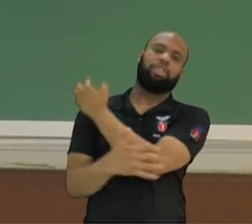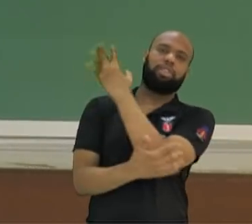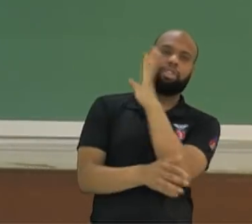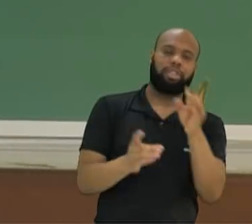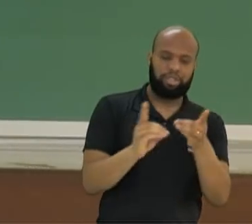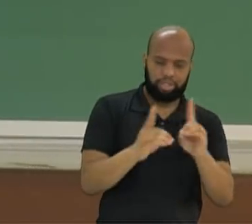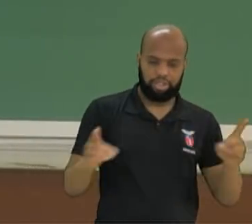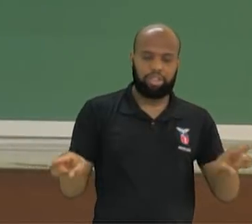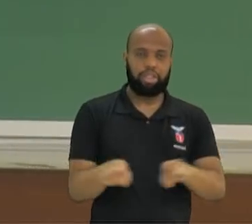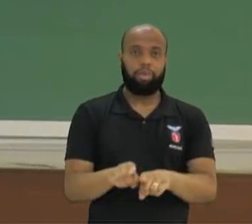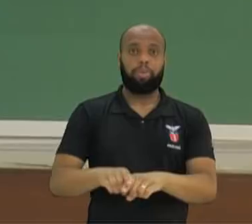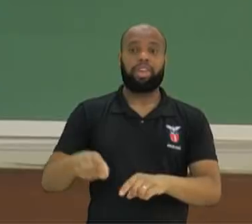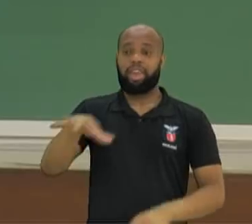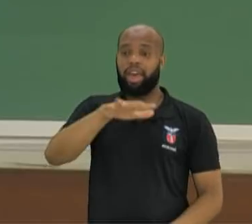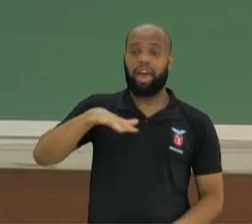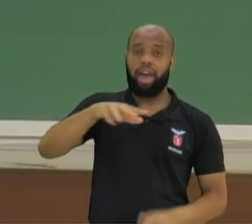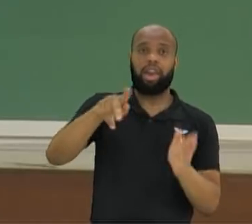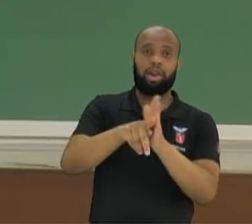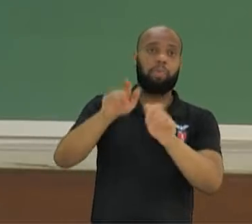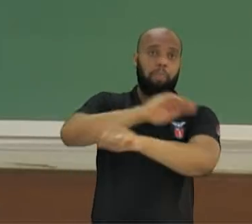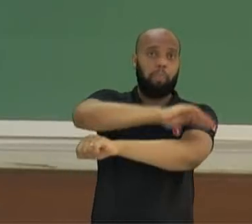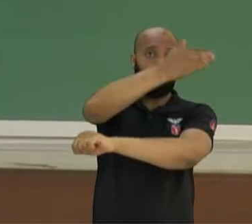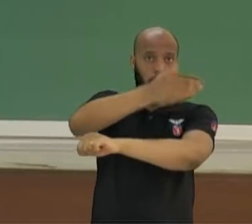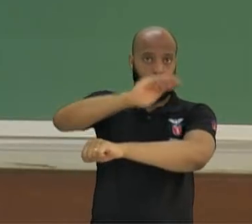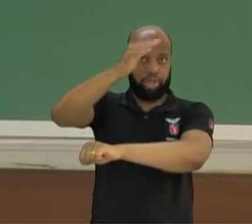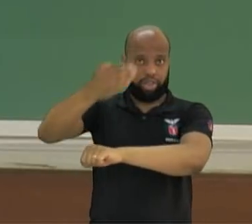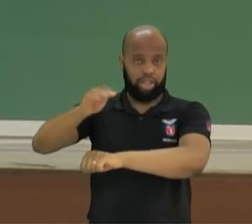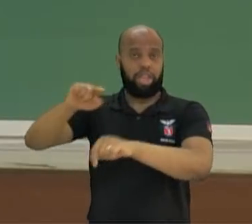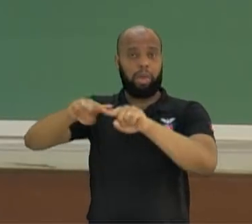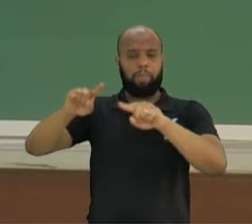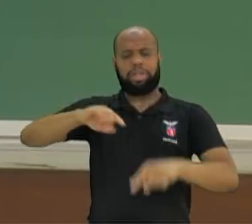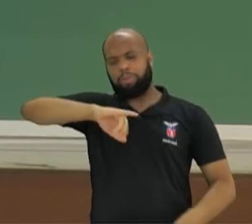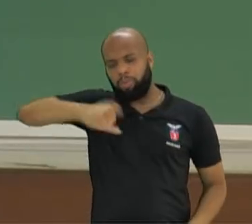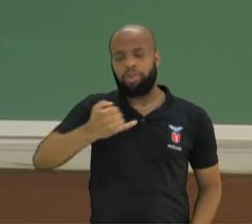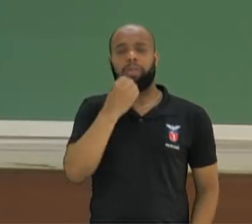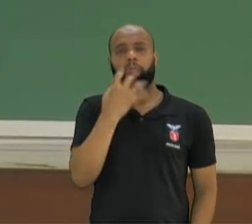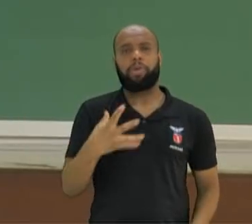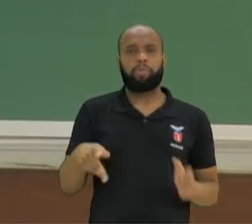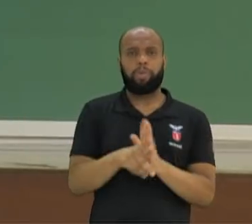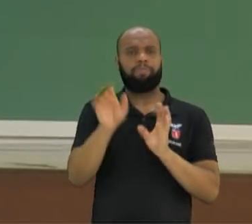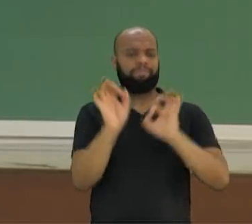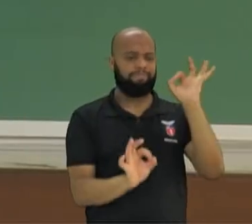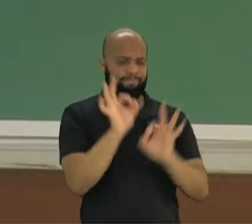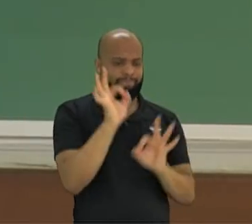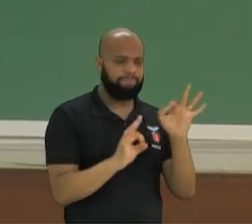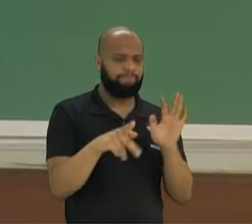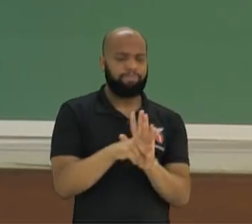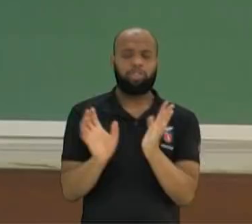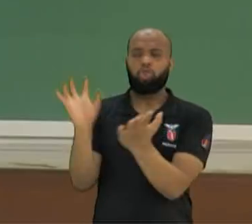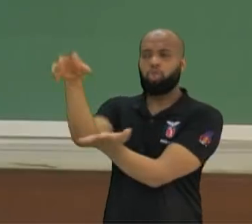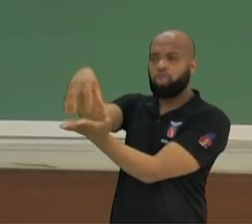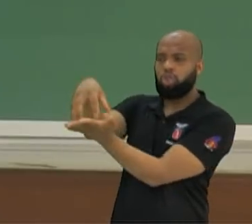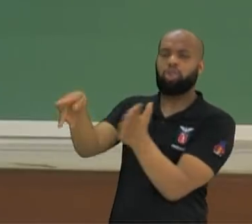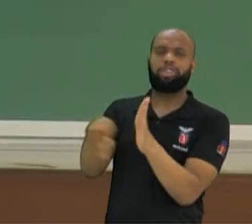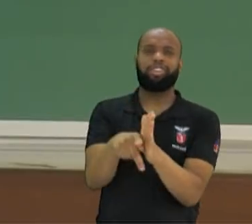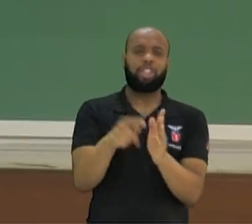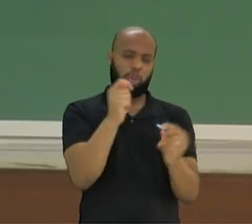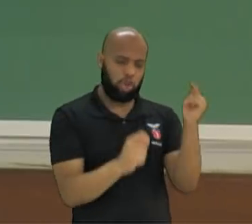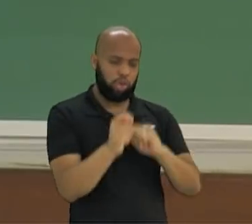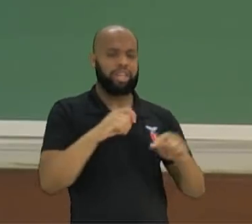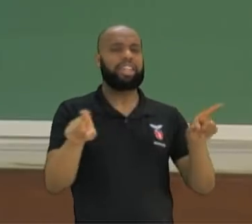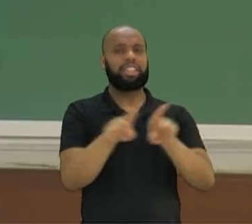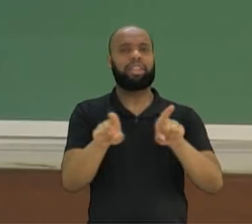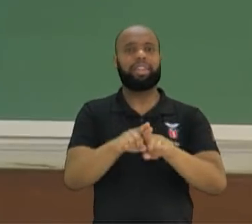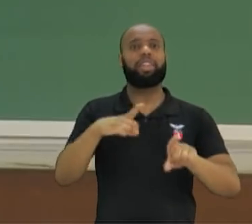desertos e regiões montanhosas. Mas o espaço é muito bem aproveitado. A organização desses setores da economia